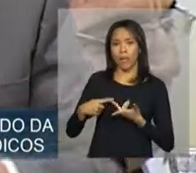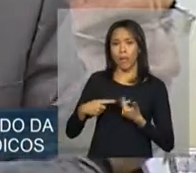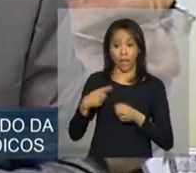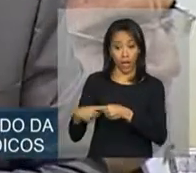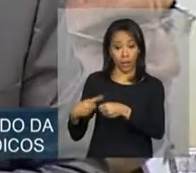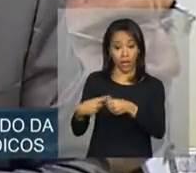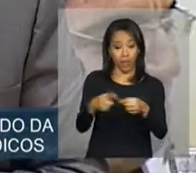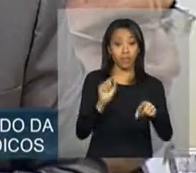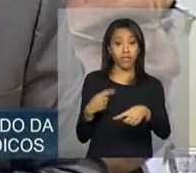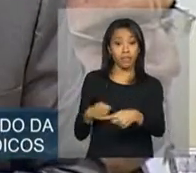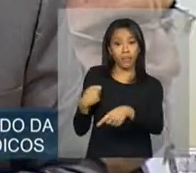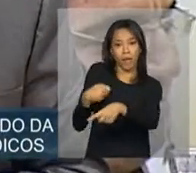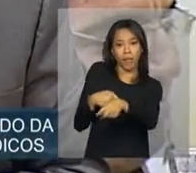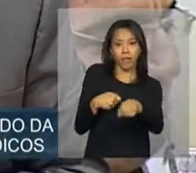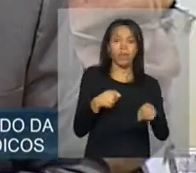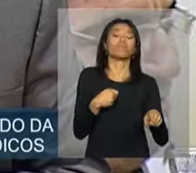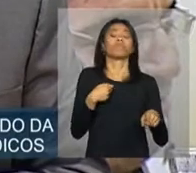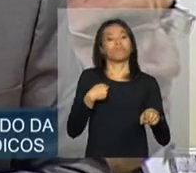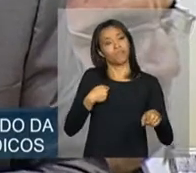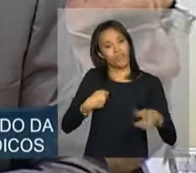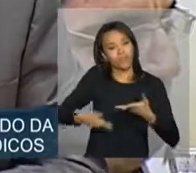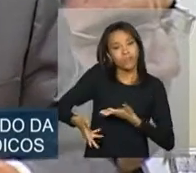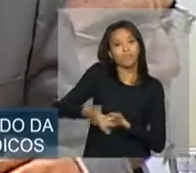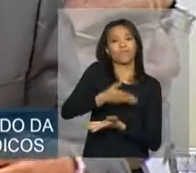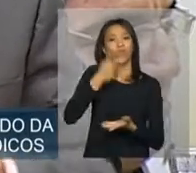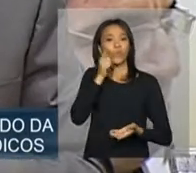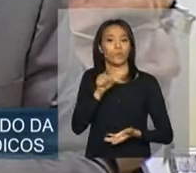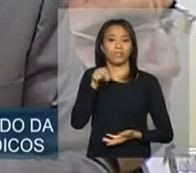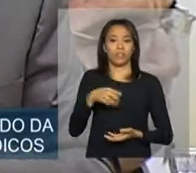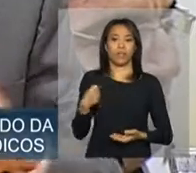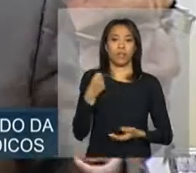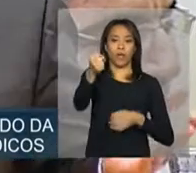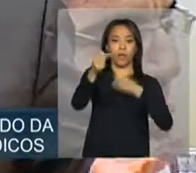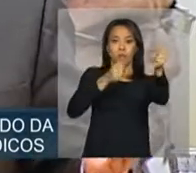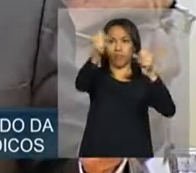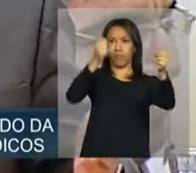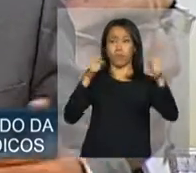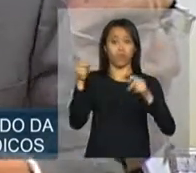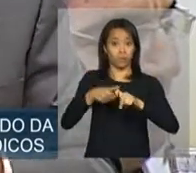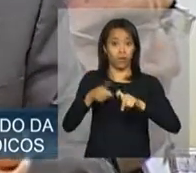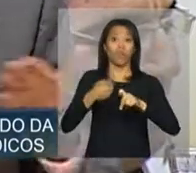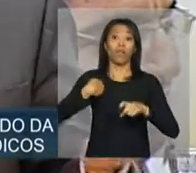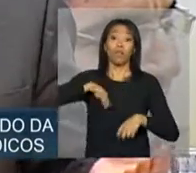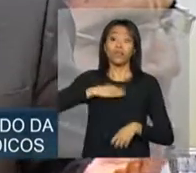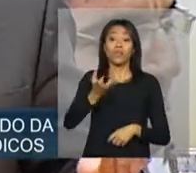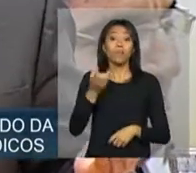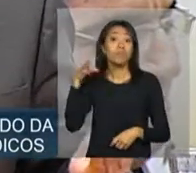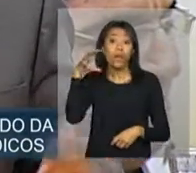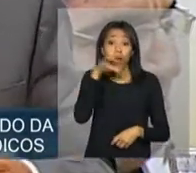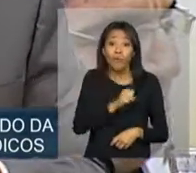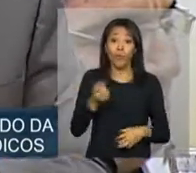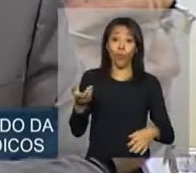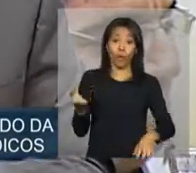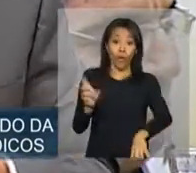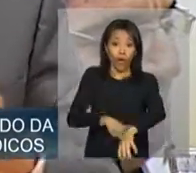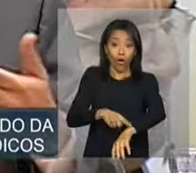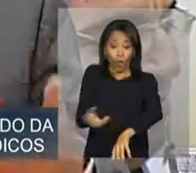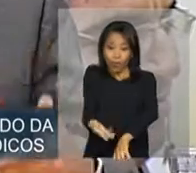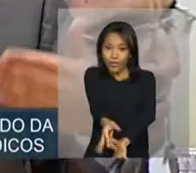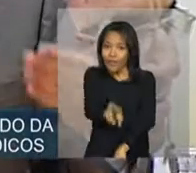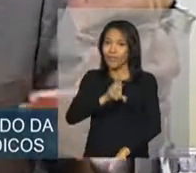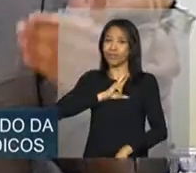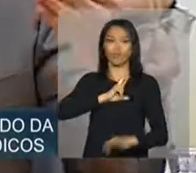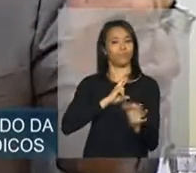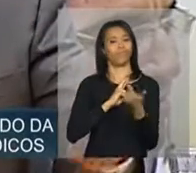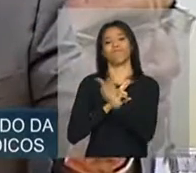interesse para poder avançar nas parcerias nas cooperações bilaterais nós queremos o mais rápido possível Hoje nós não temos resposta de